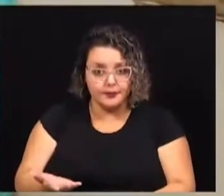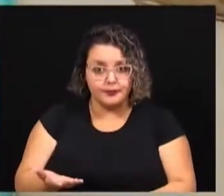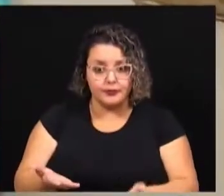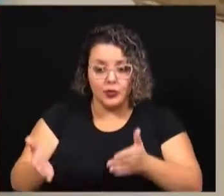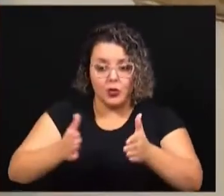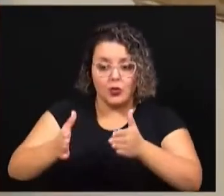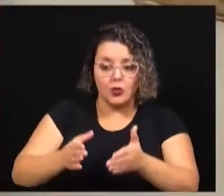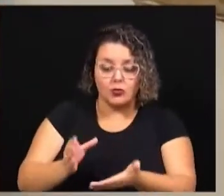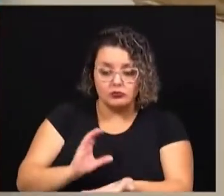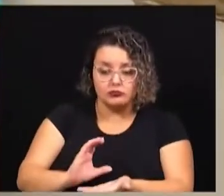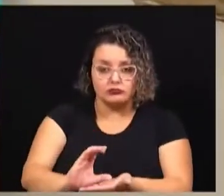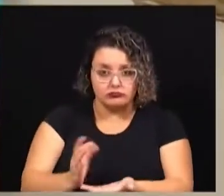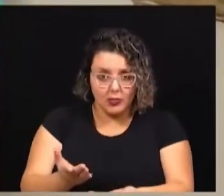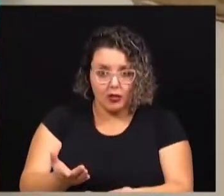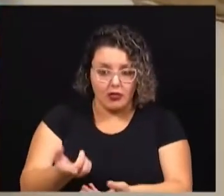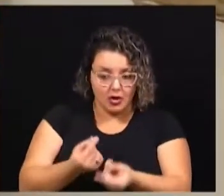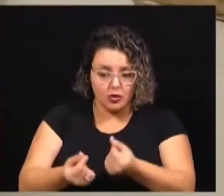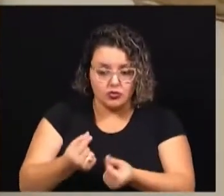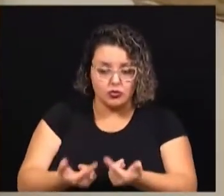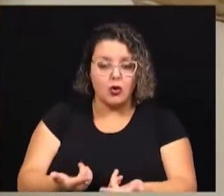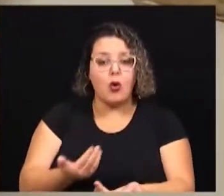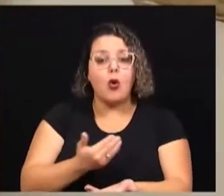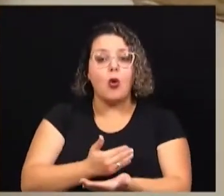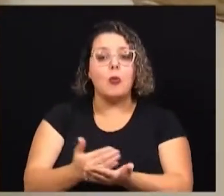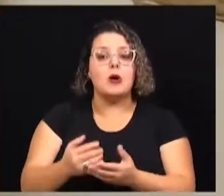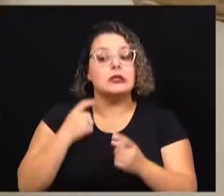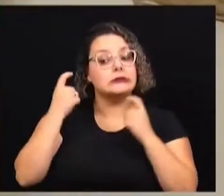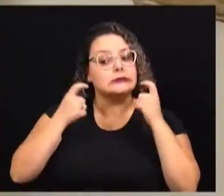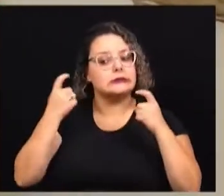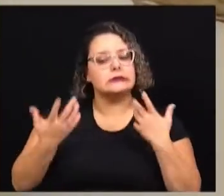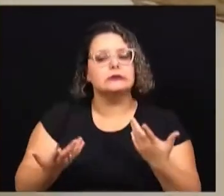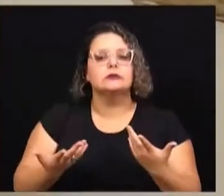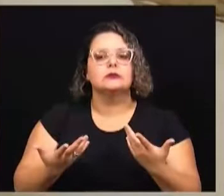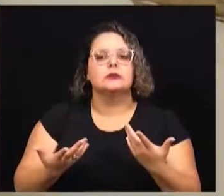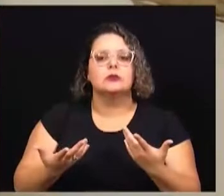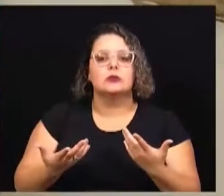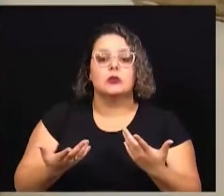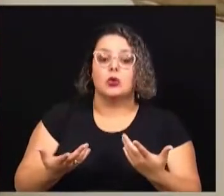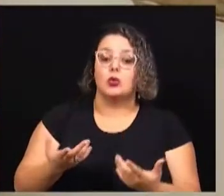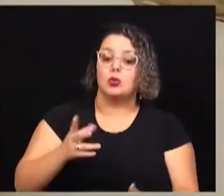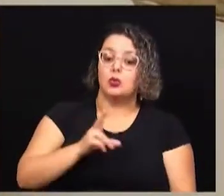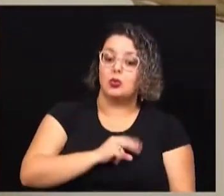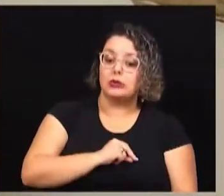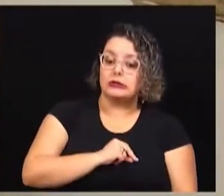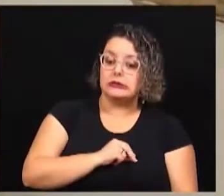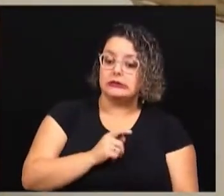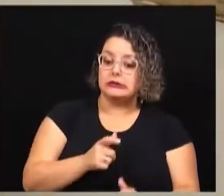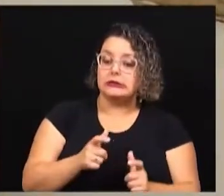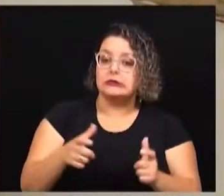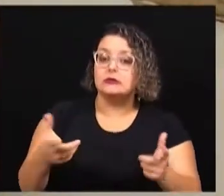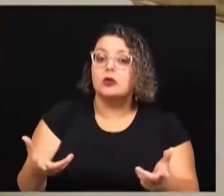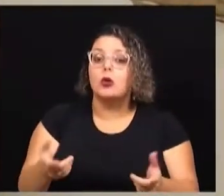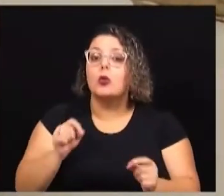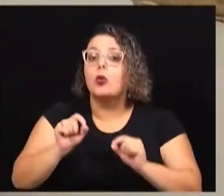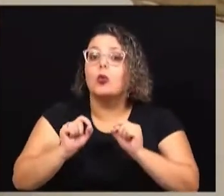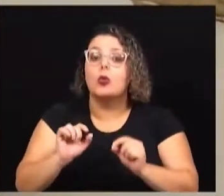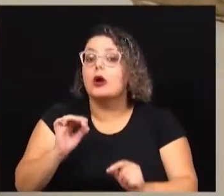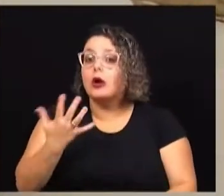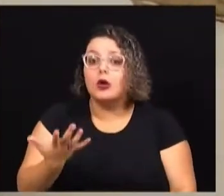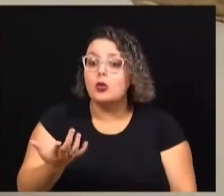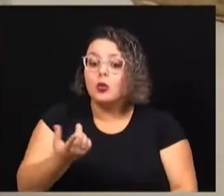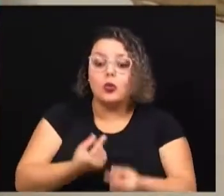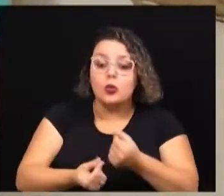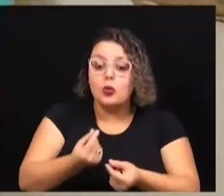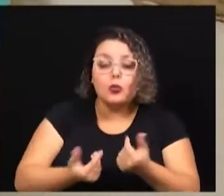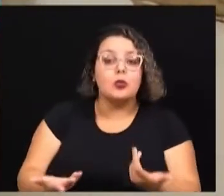hora que você investe esse dinheiro, você começa assim, a se preocupar, você vai vendo lá o bolinho está crescendo. Poxa, o que aconteceu com a